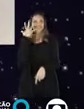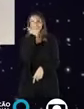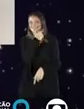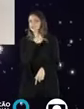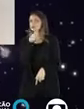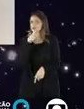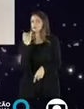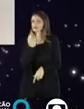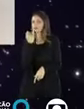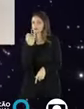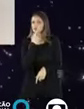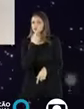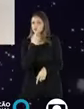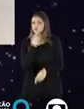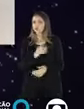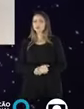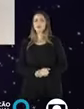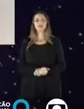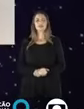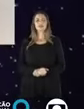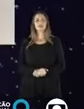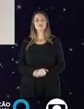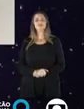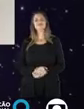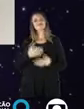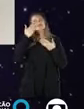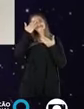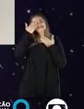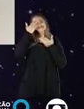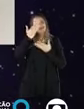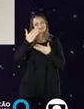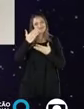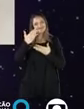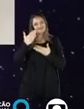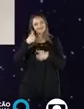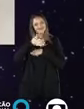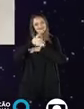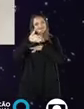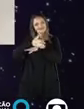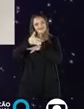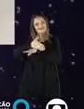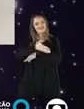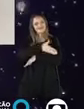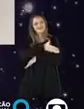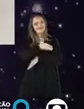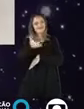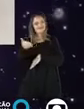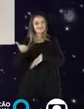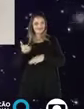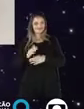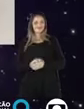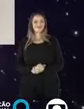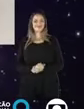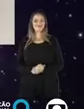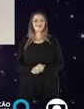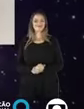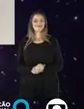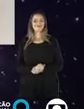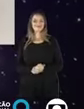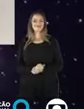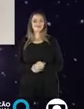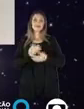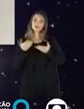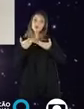muito importante. Um resumo muito importante. Gente, muito obrigado pela participação de vocês. Eu